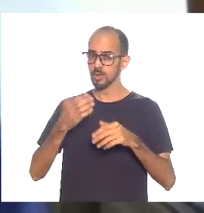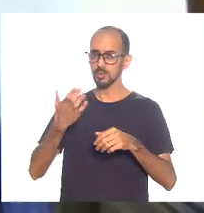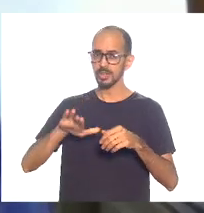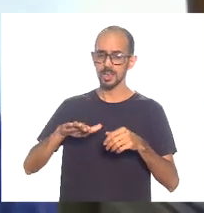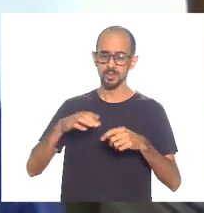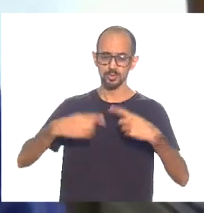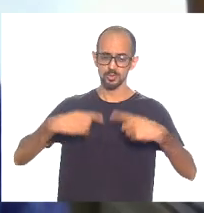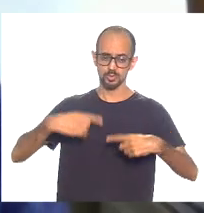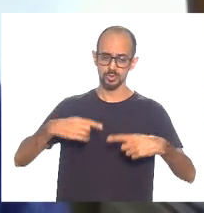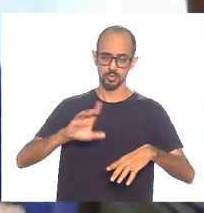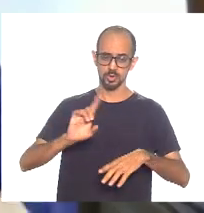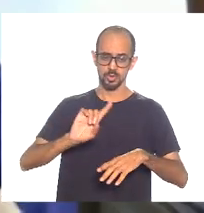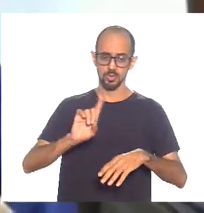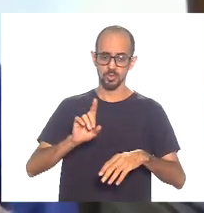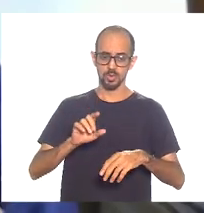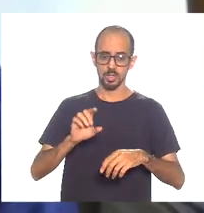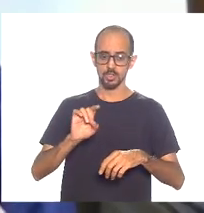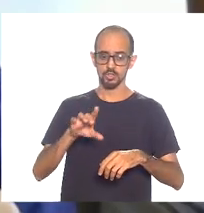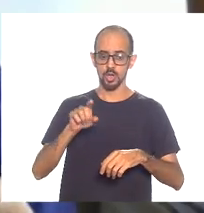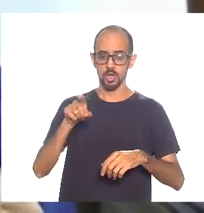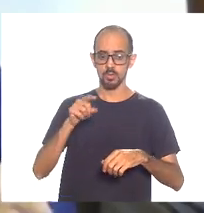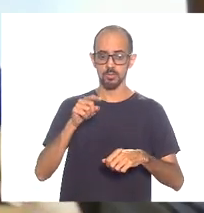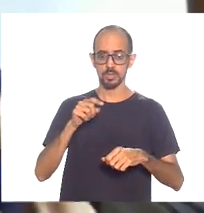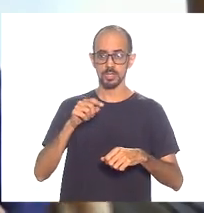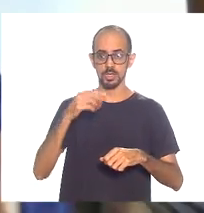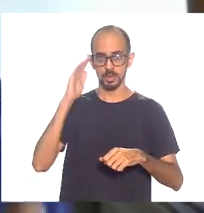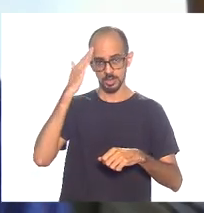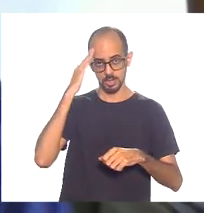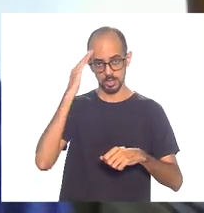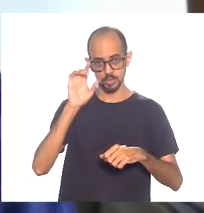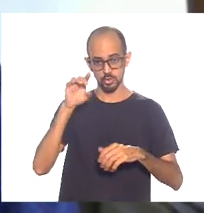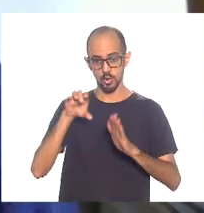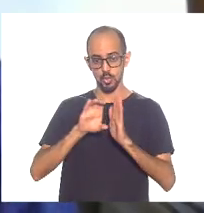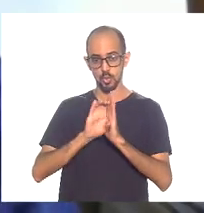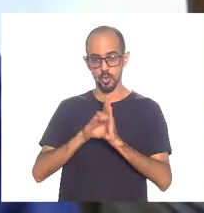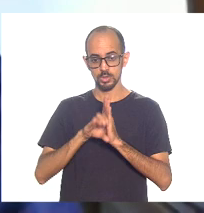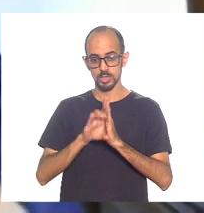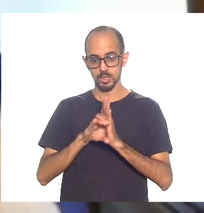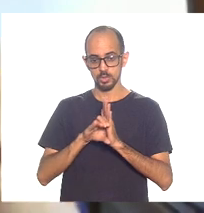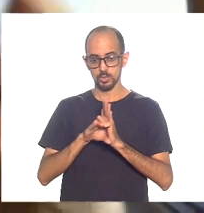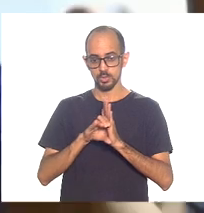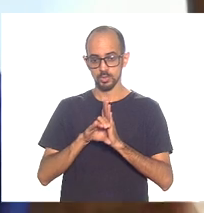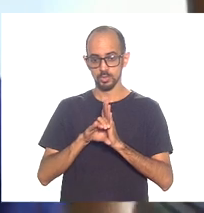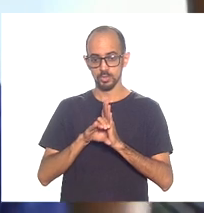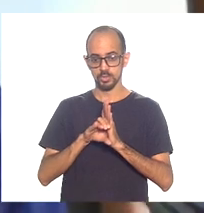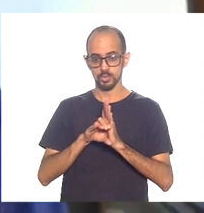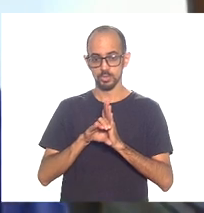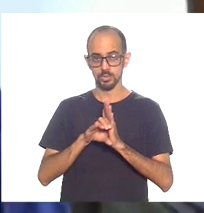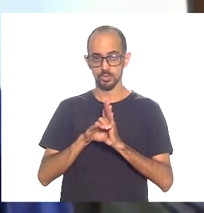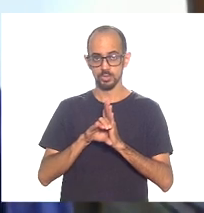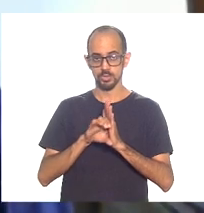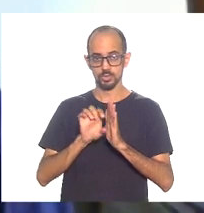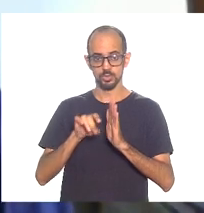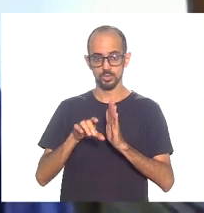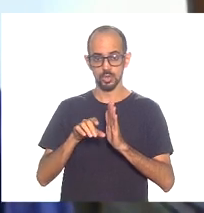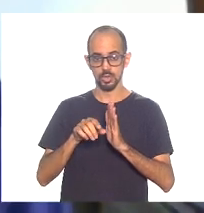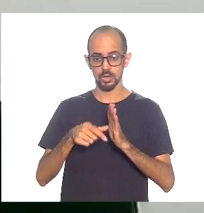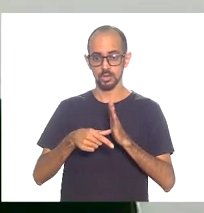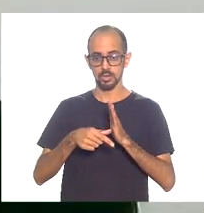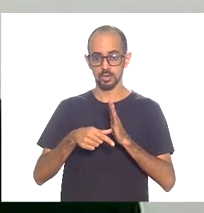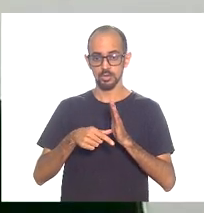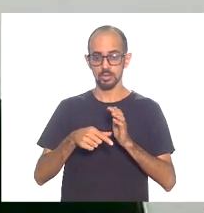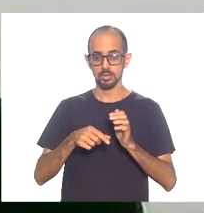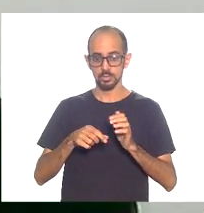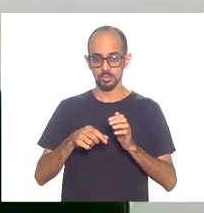discutir, Márcio. Eu só estou querendo que você abrace o conceito, porque é o conceito definido na preliminar. O conceito